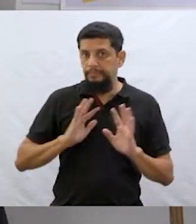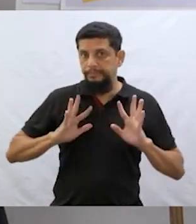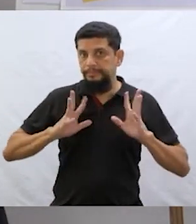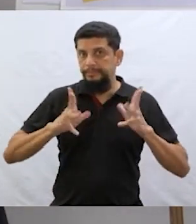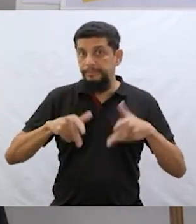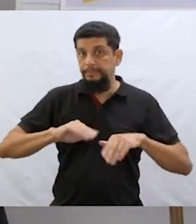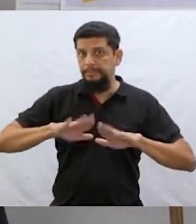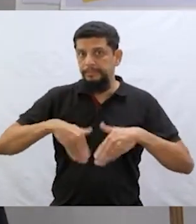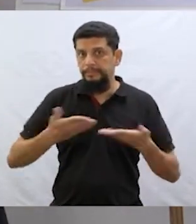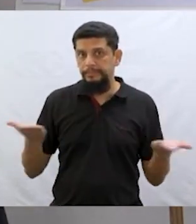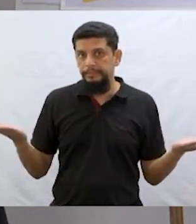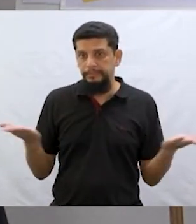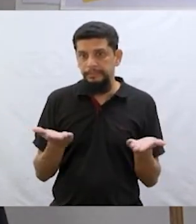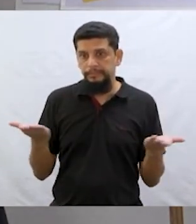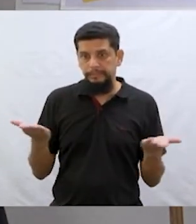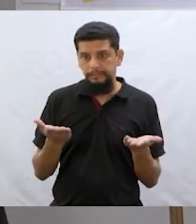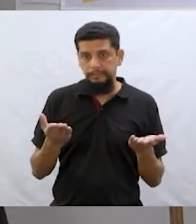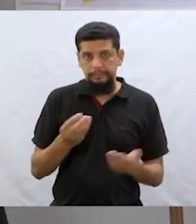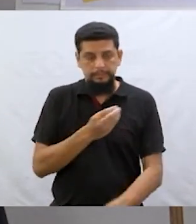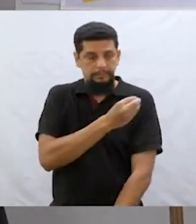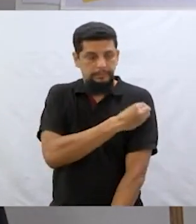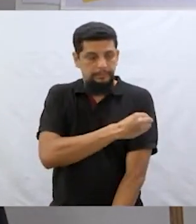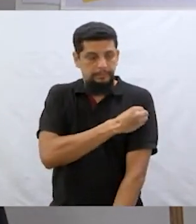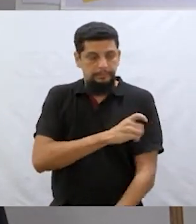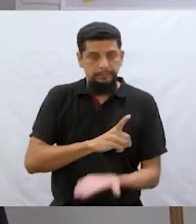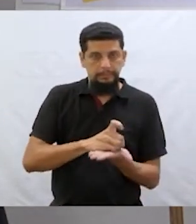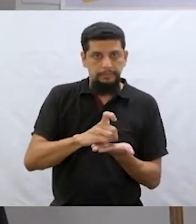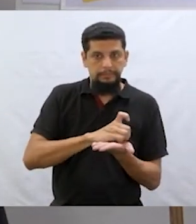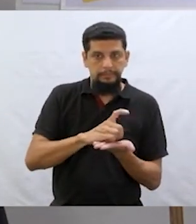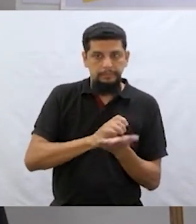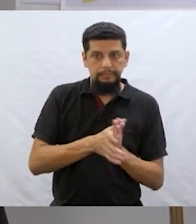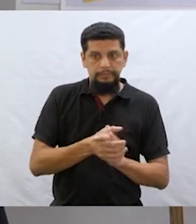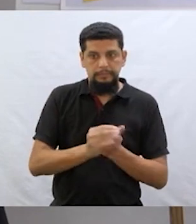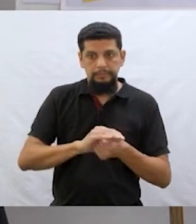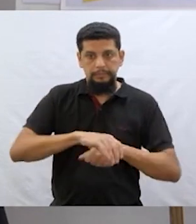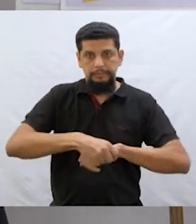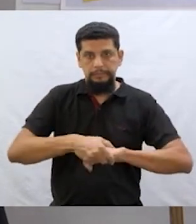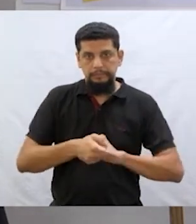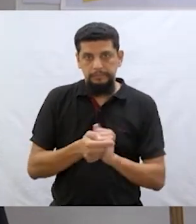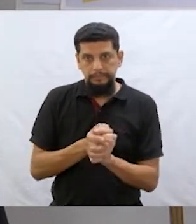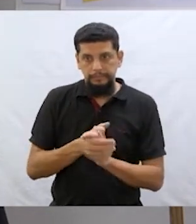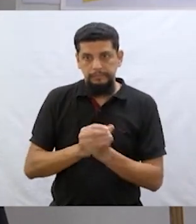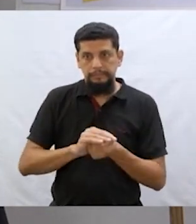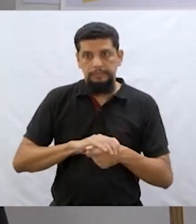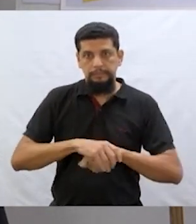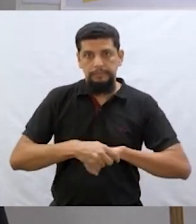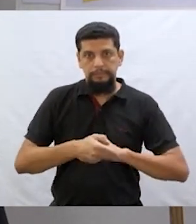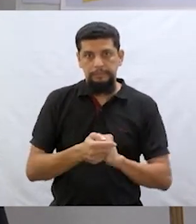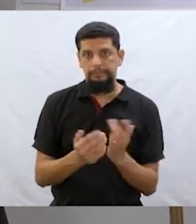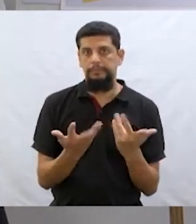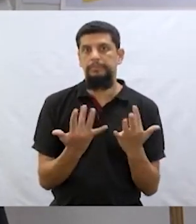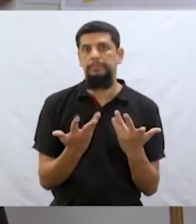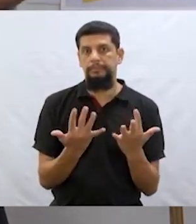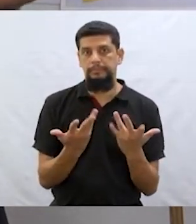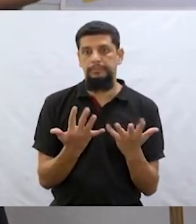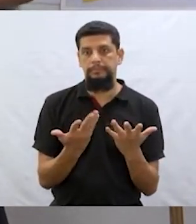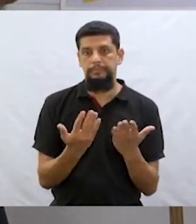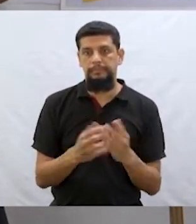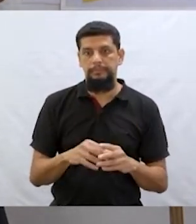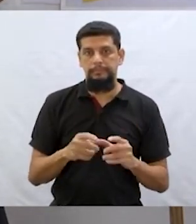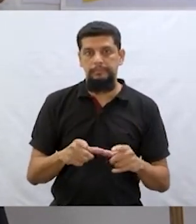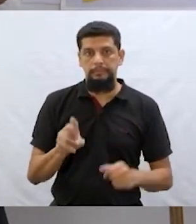né? Então, agora nós vamos aqui nos organizar para ir embora, né? Então, nós vamos higienizar a nossa